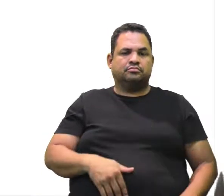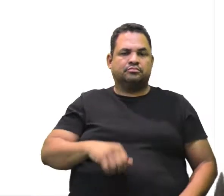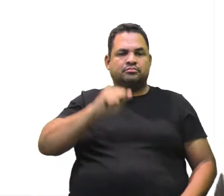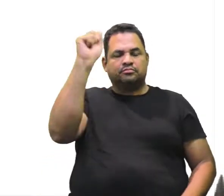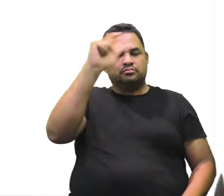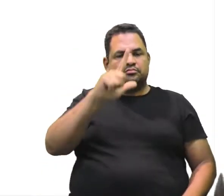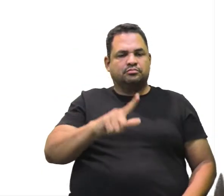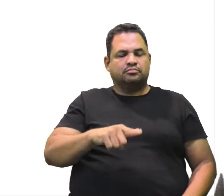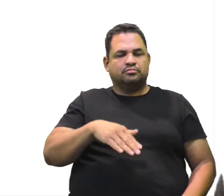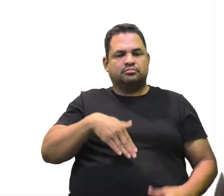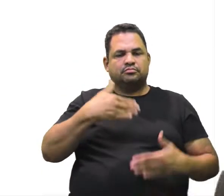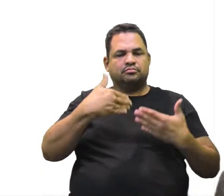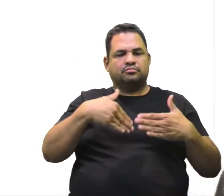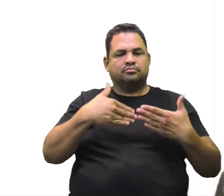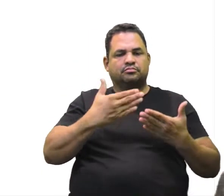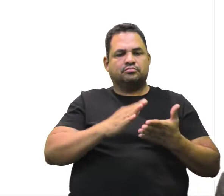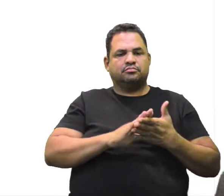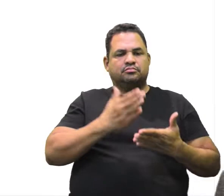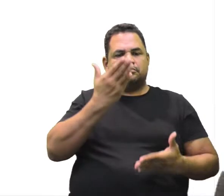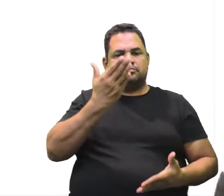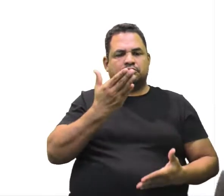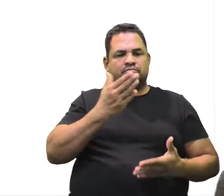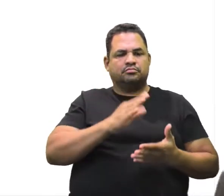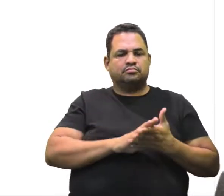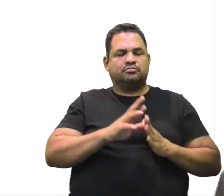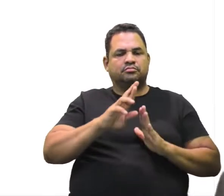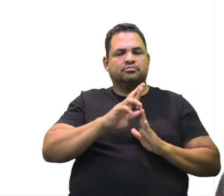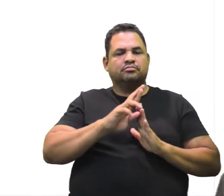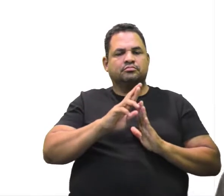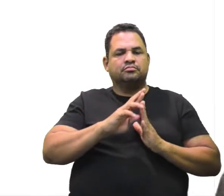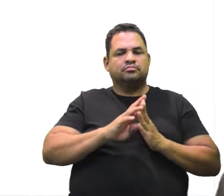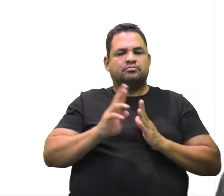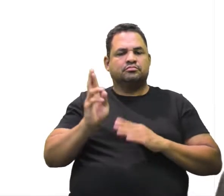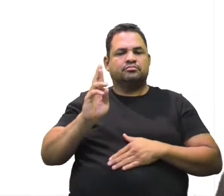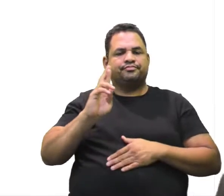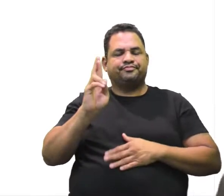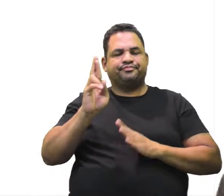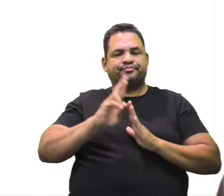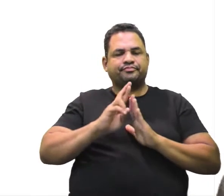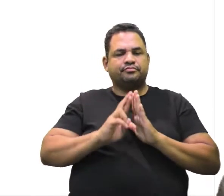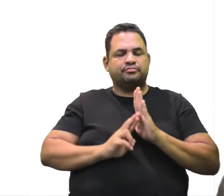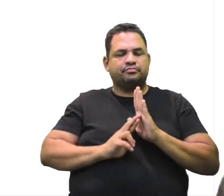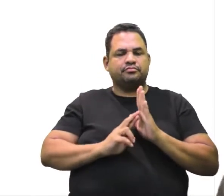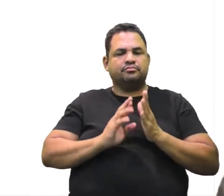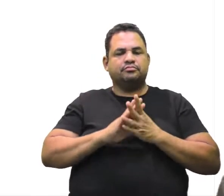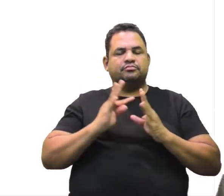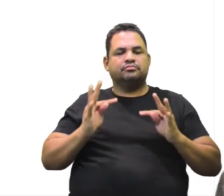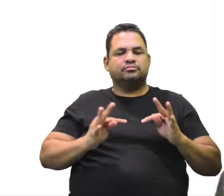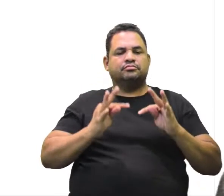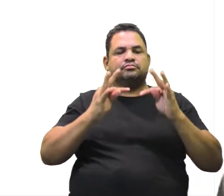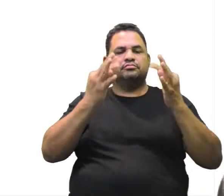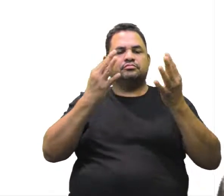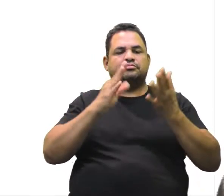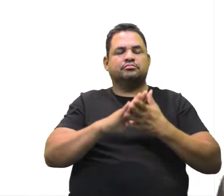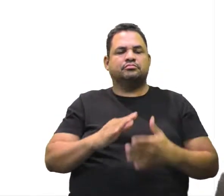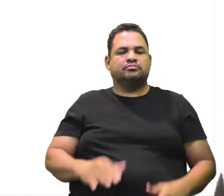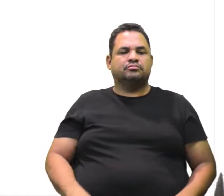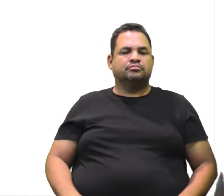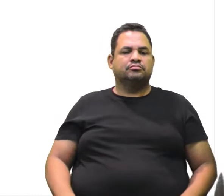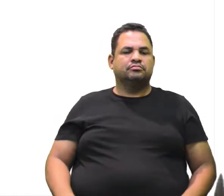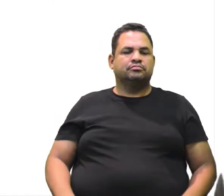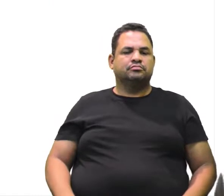azul aqui? Então, ela vai tratar de redação de linguagens, códigos, tecnologias, tá